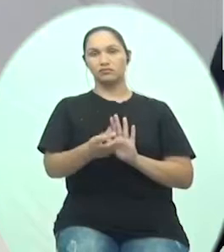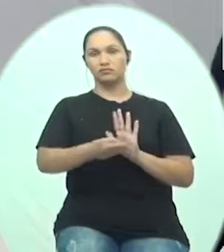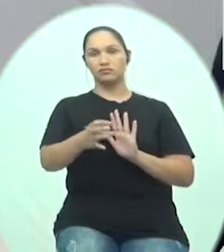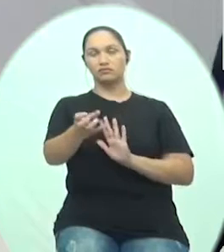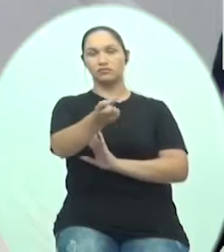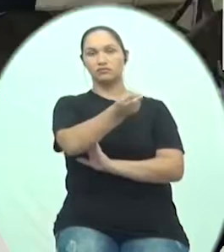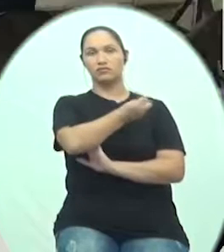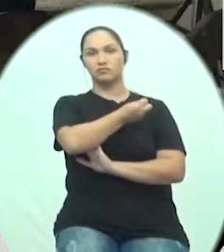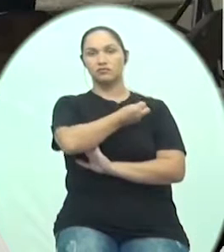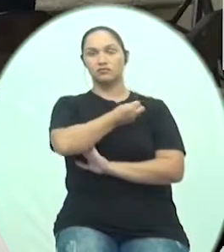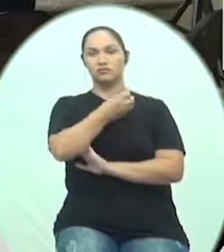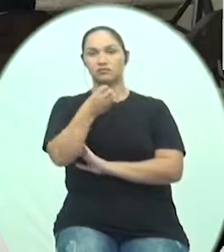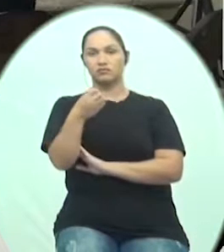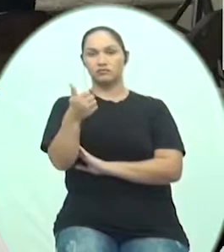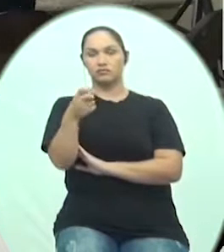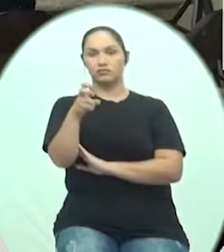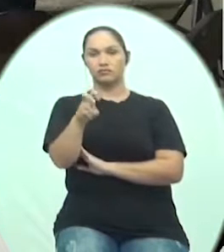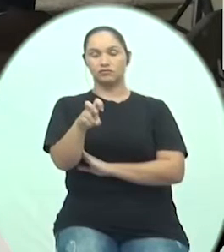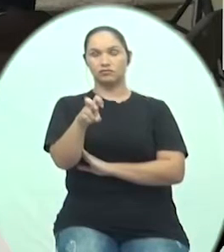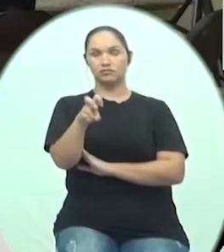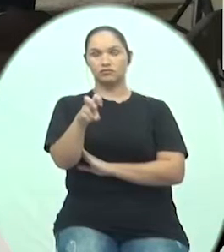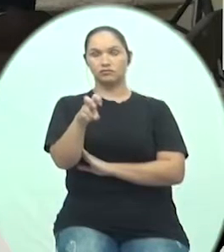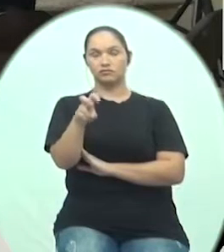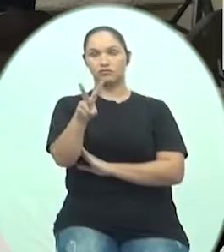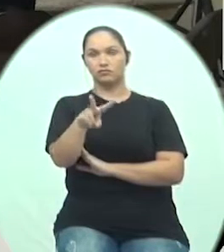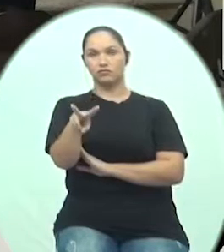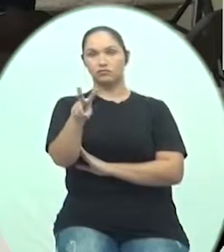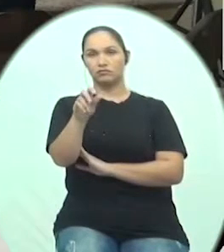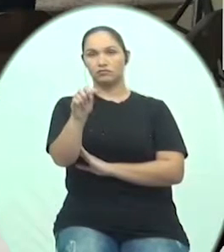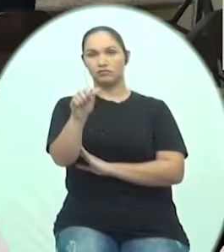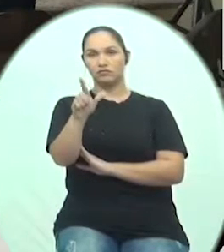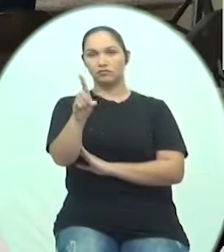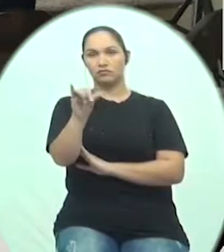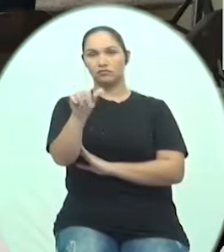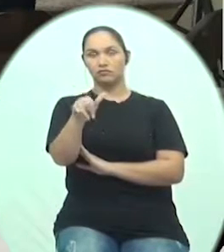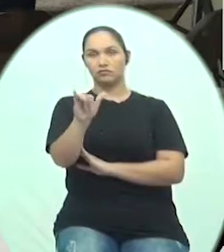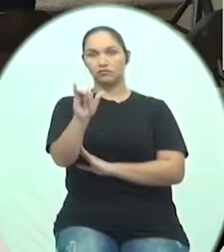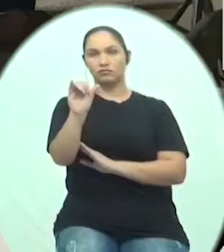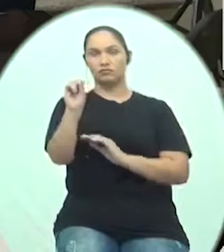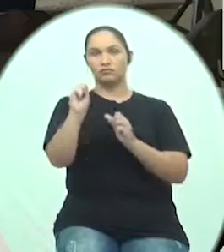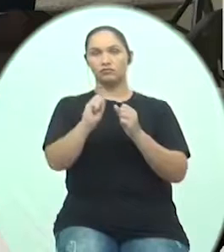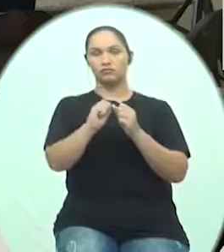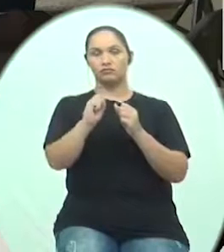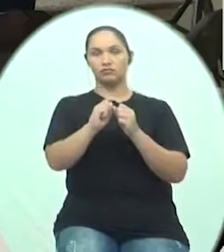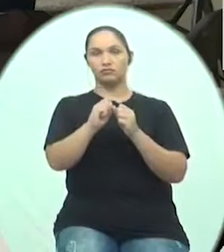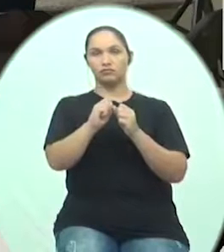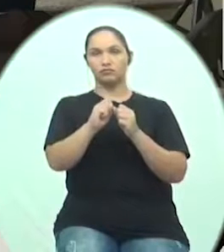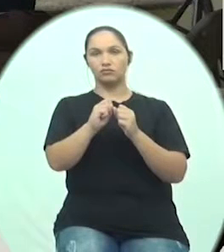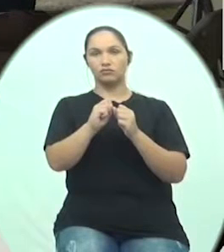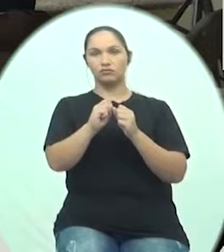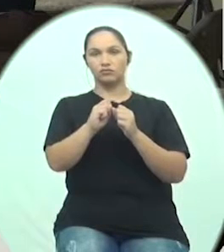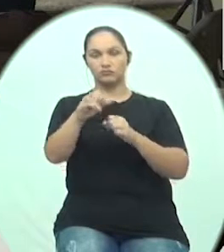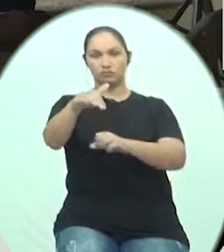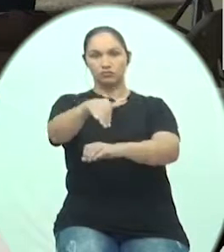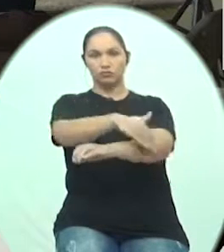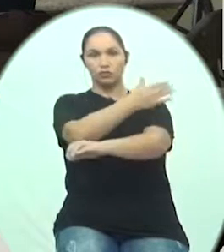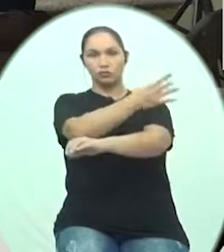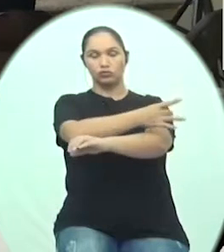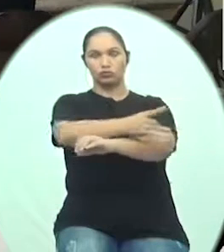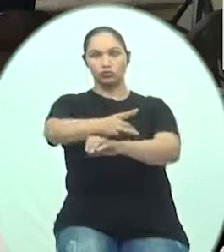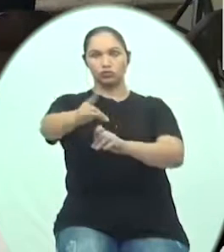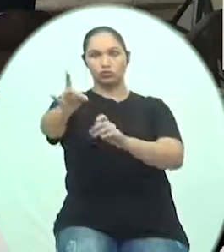indicação 015/2020 autor Vereador aldinei João potque assunto reparos na pavimentação